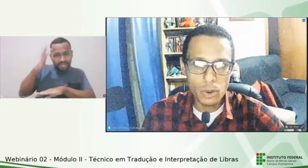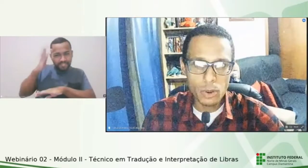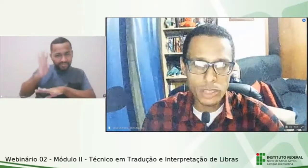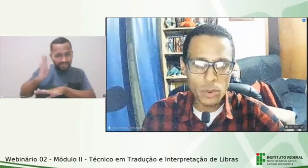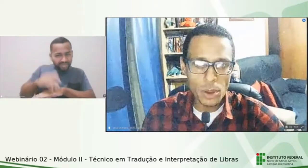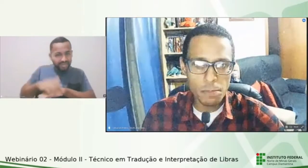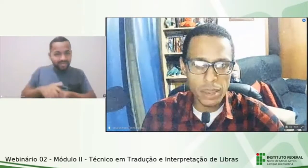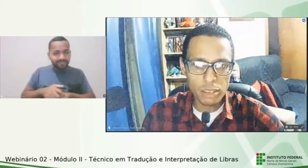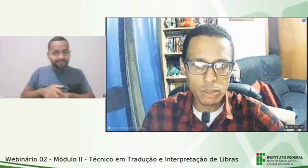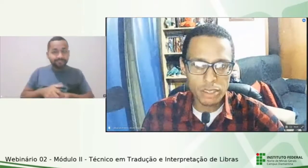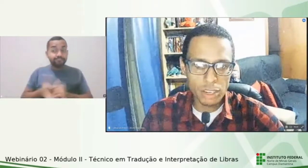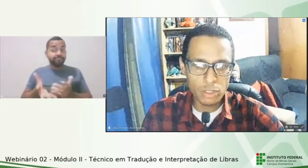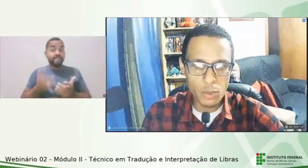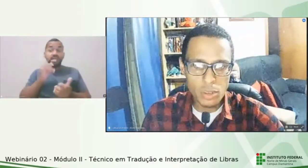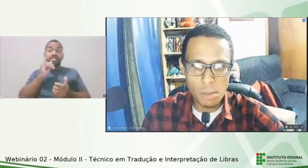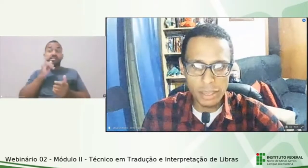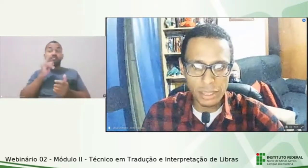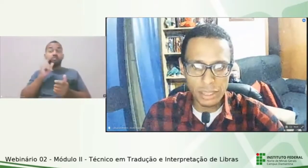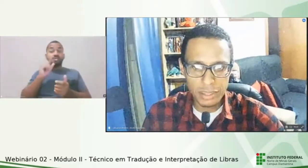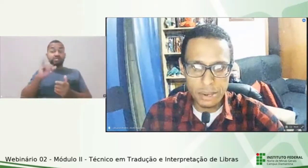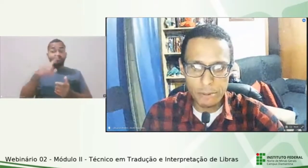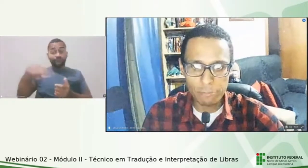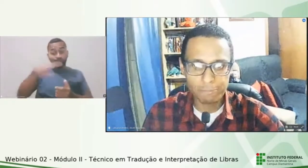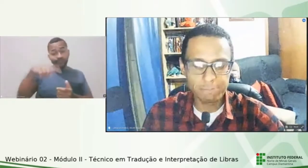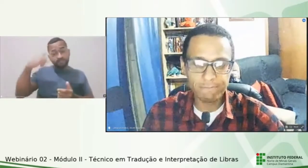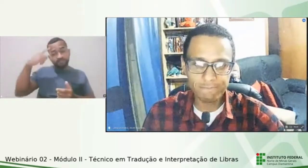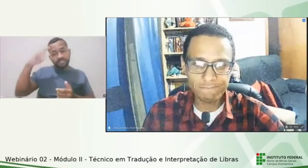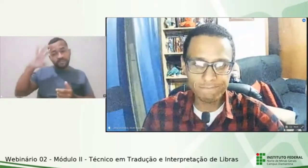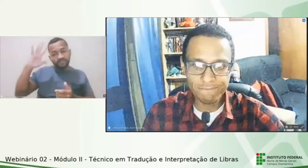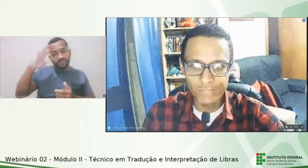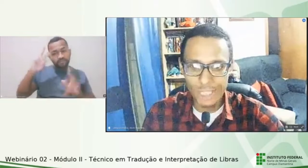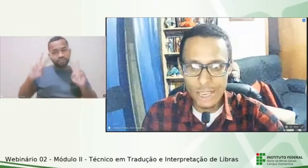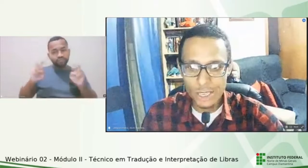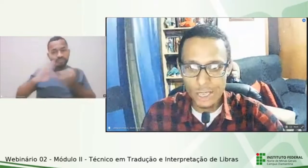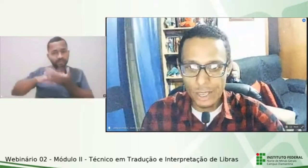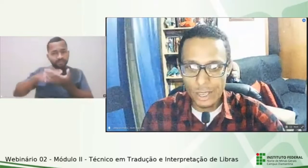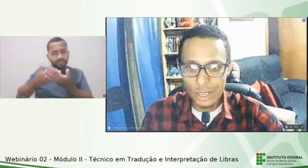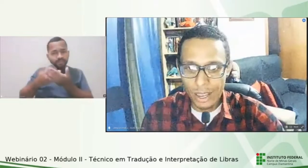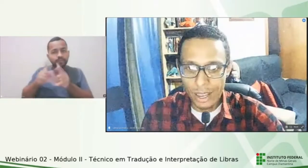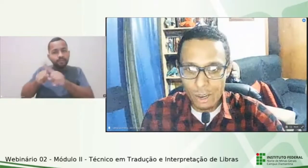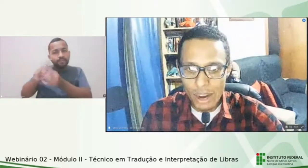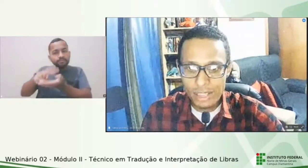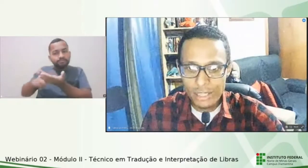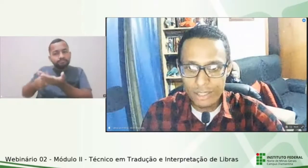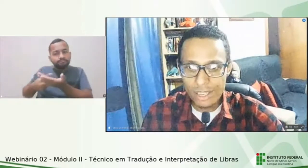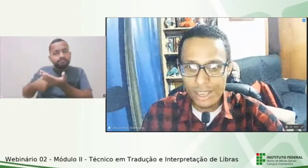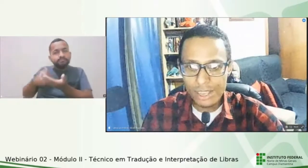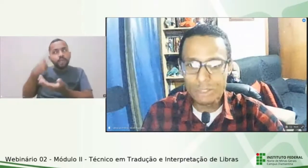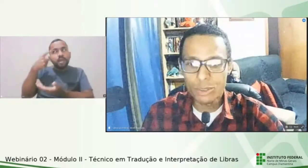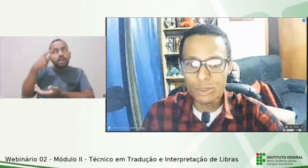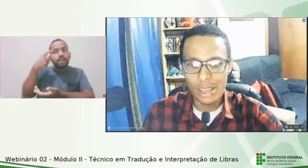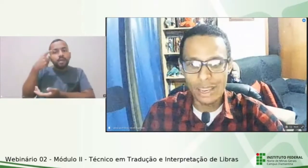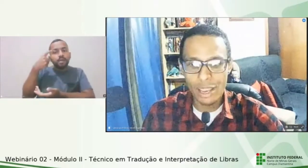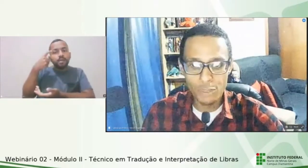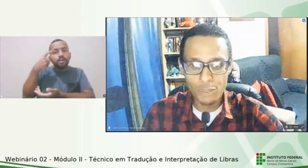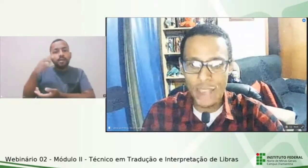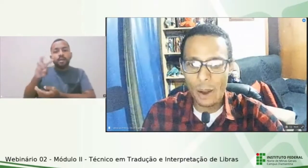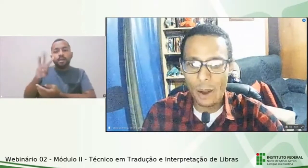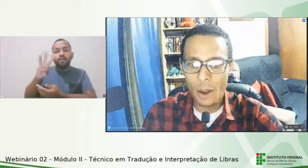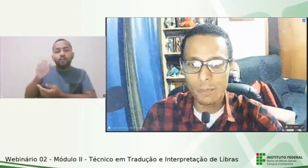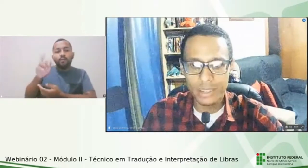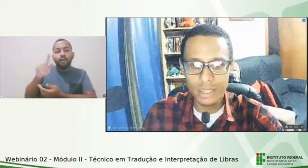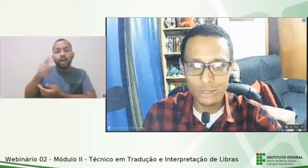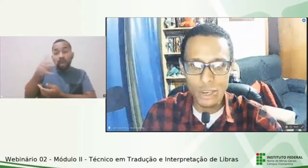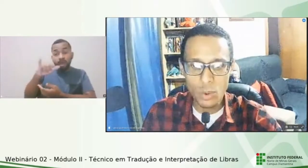Então, quando eu penso em tradução e interpretação, né, a Arlen disse isso, ela é